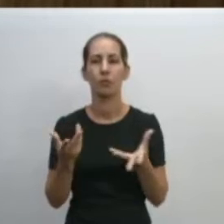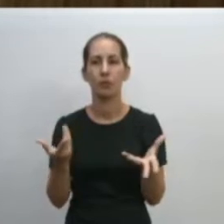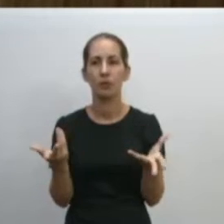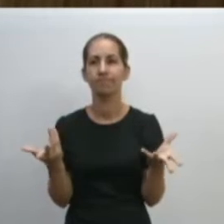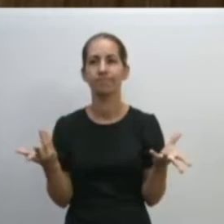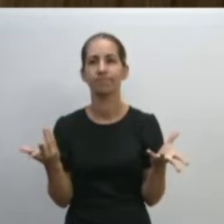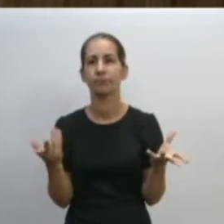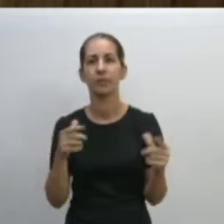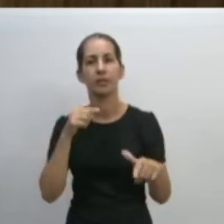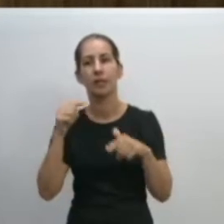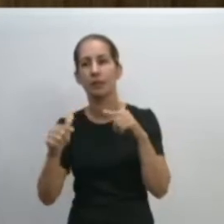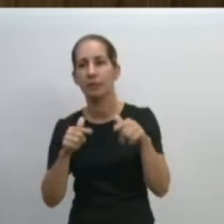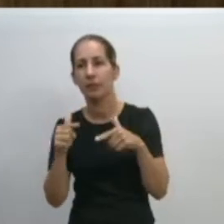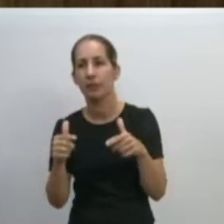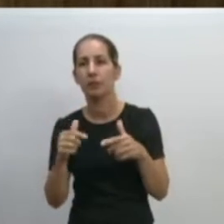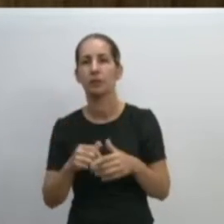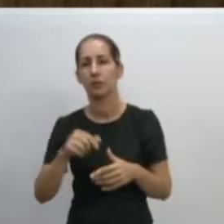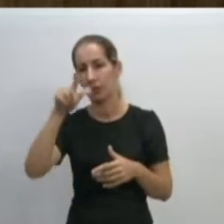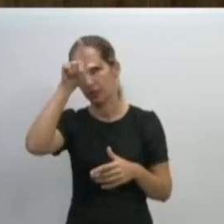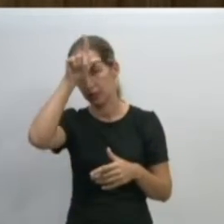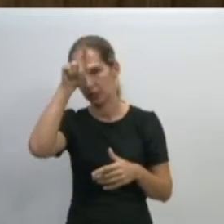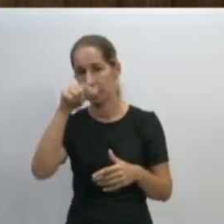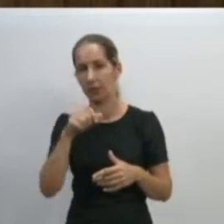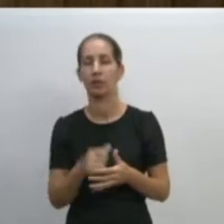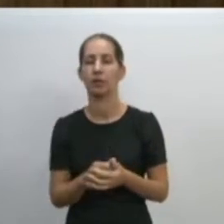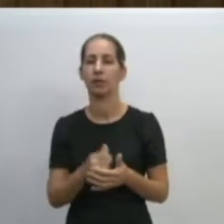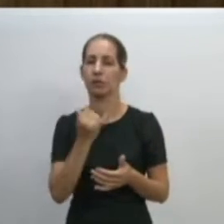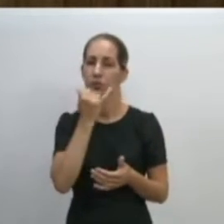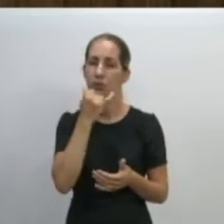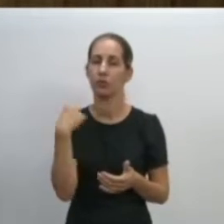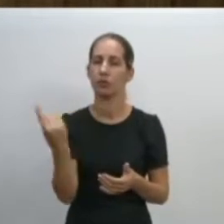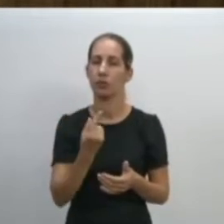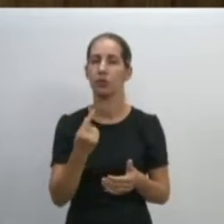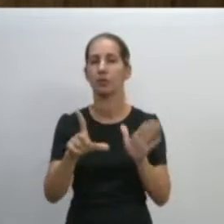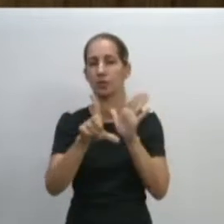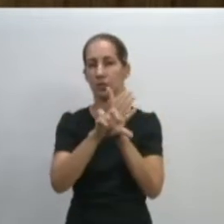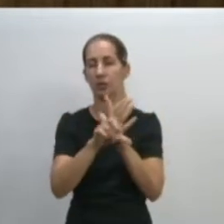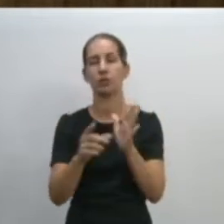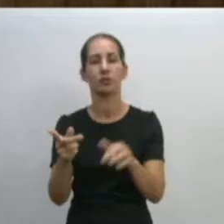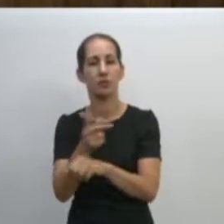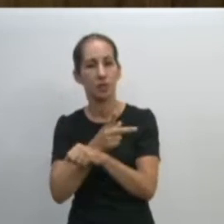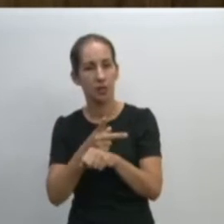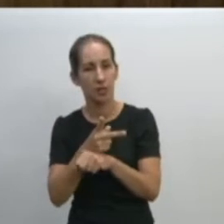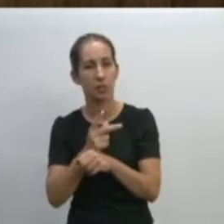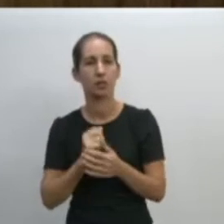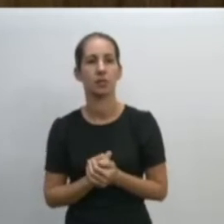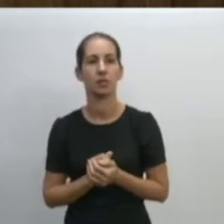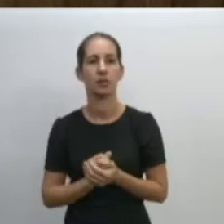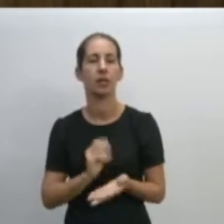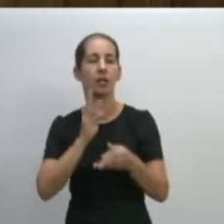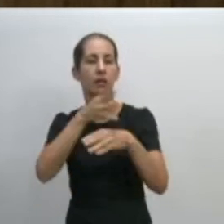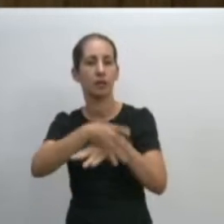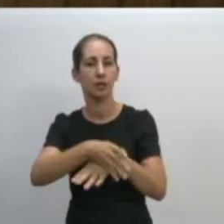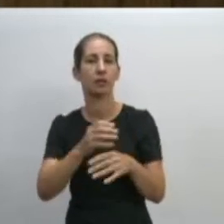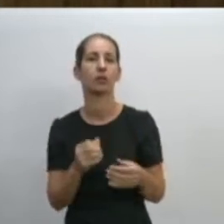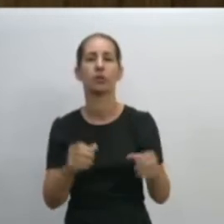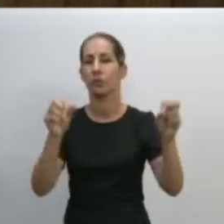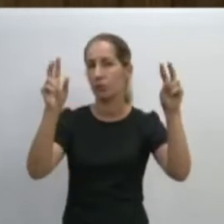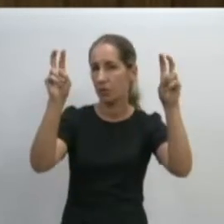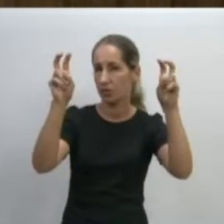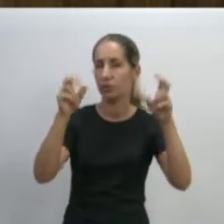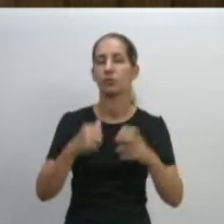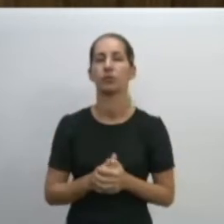função do Legislativo fiscalizar, nós estamos fiscalizando, adentrando nesse